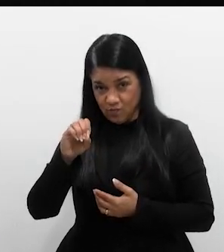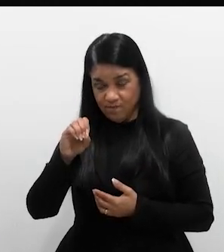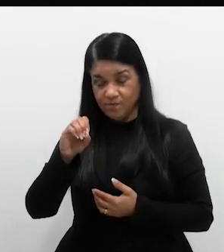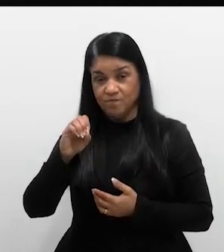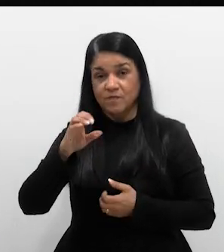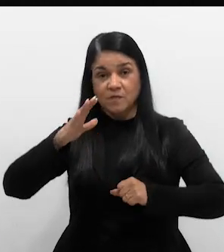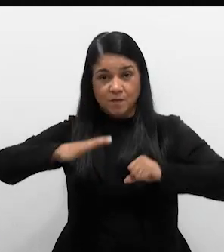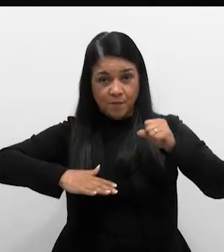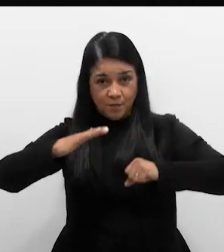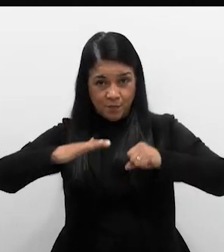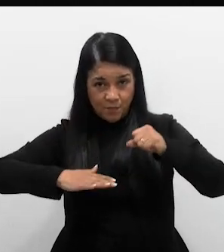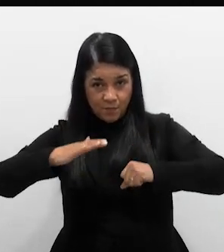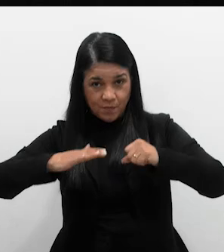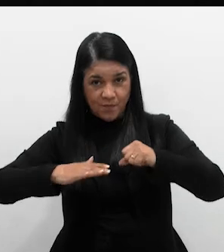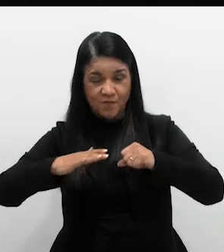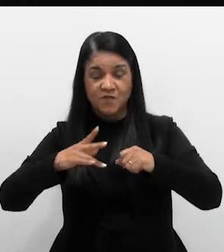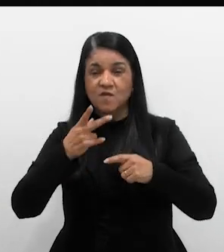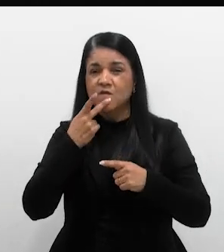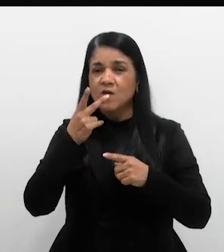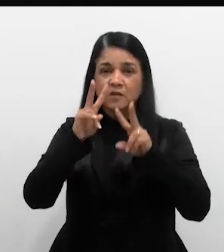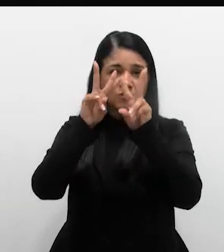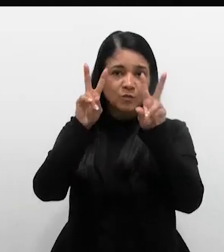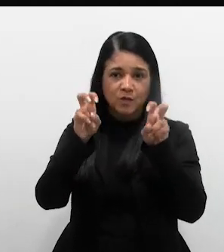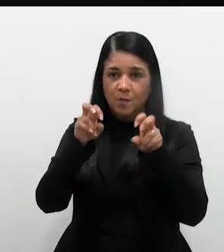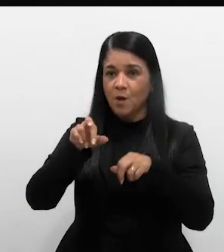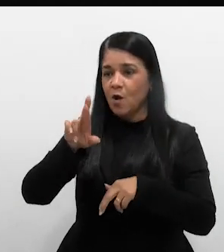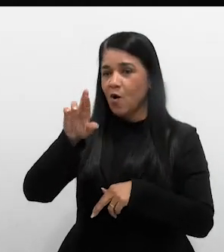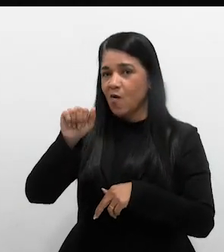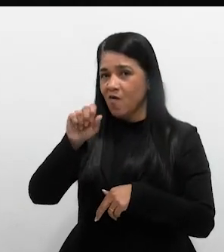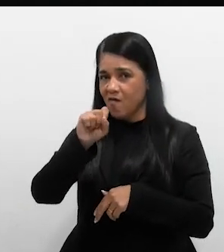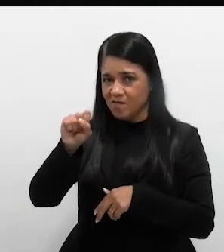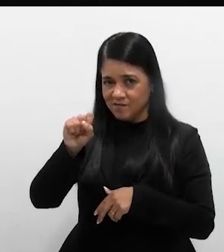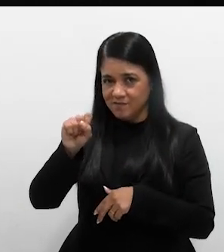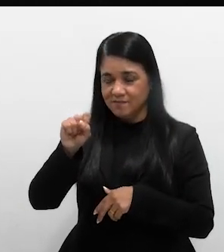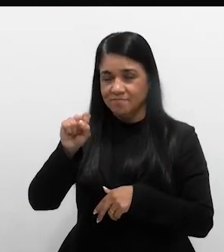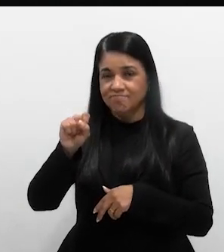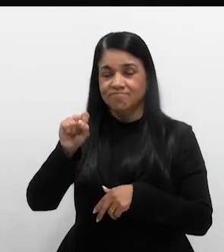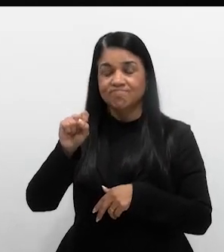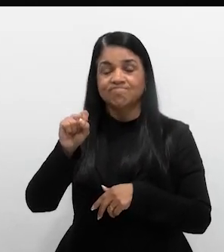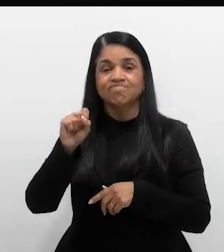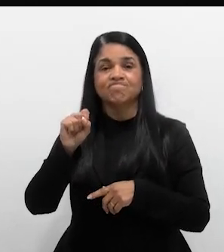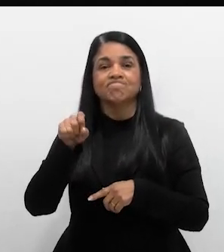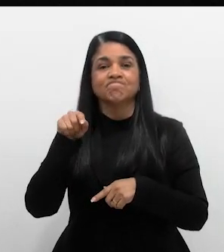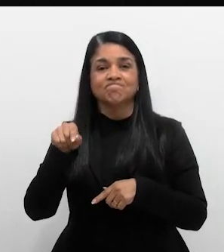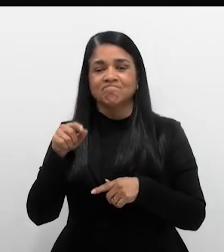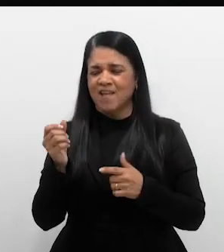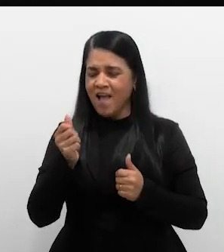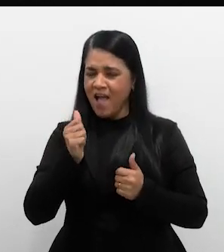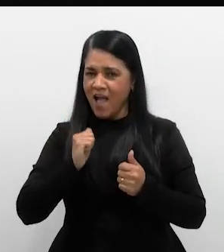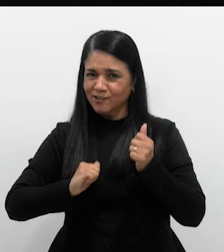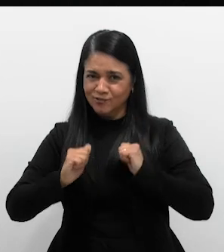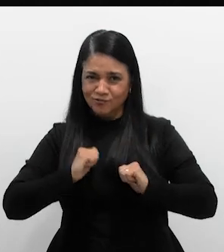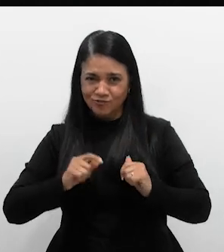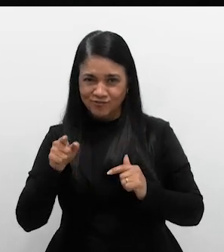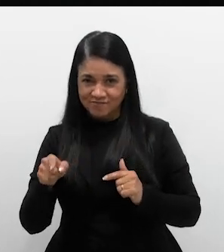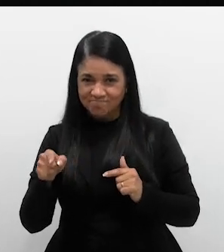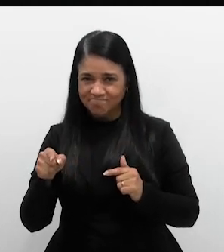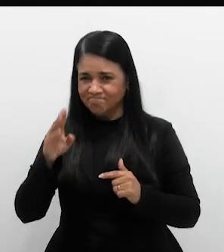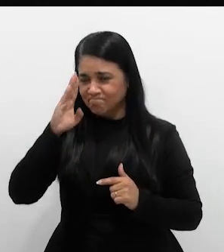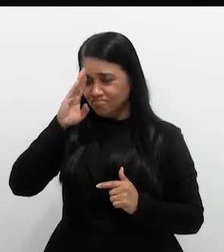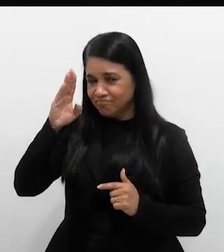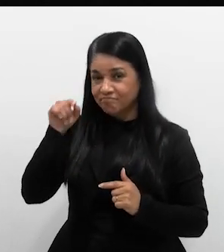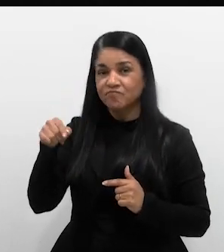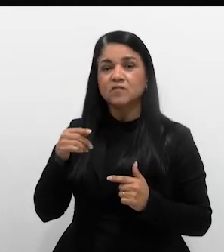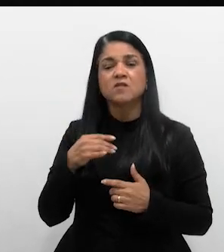Janeiro, falando das maiores artistas que o carnaval produziu, que o Brasil produziu, o